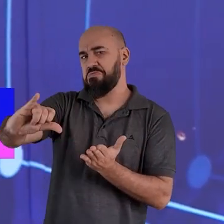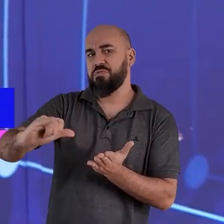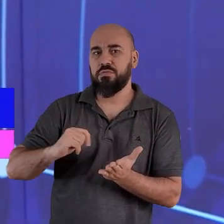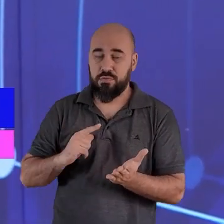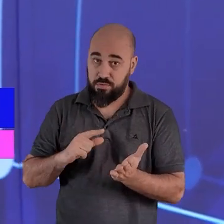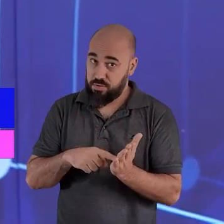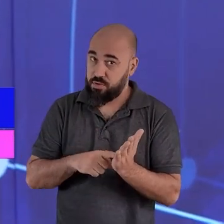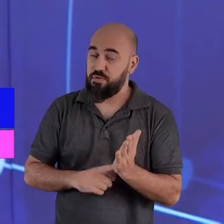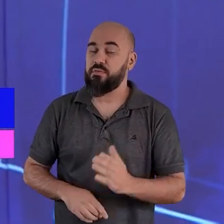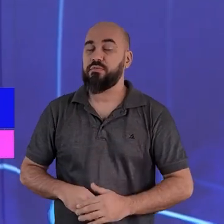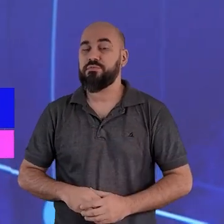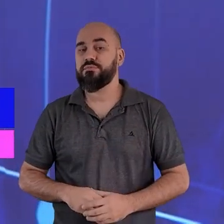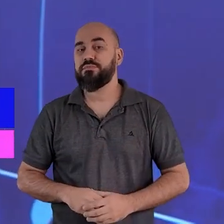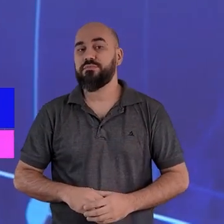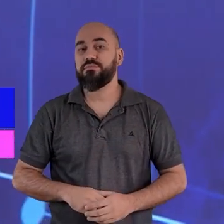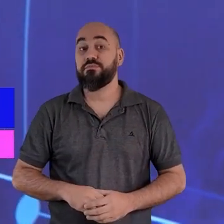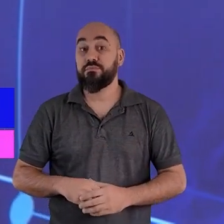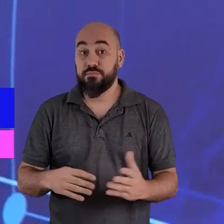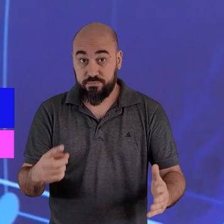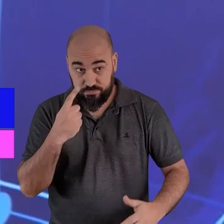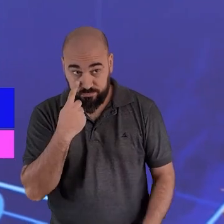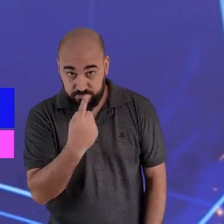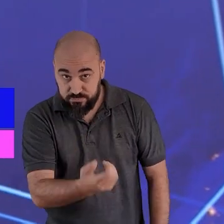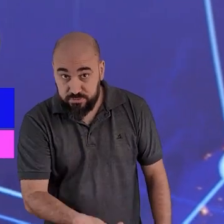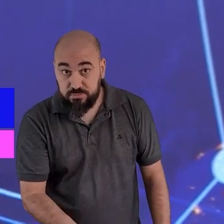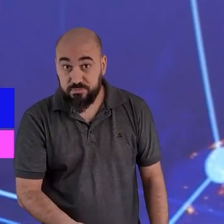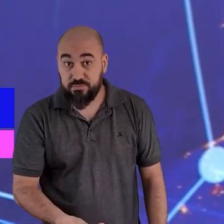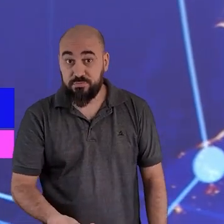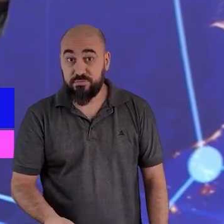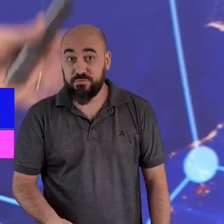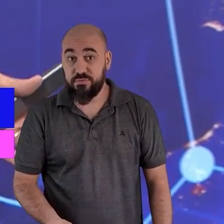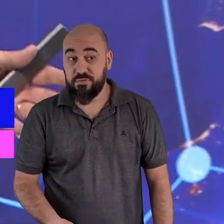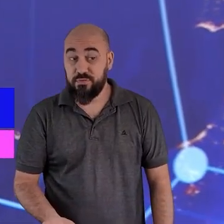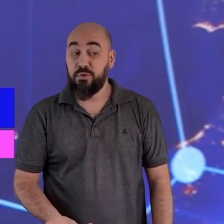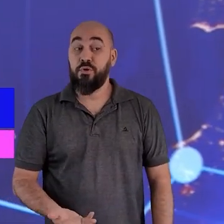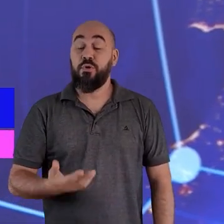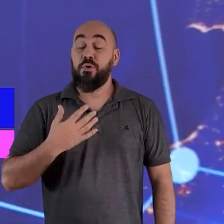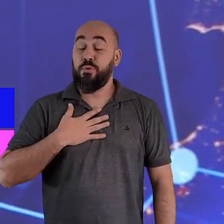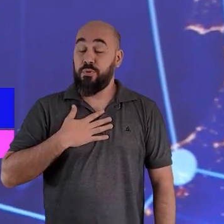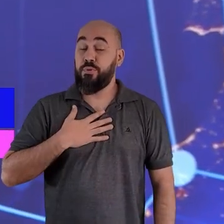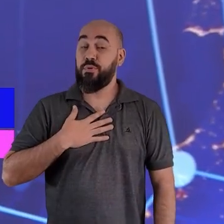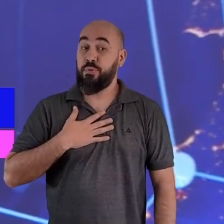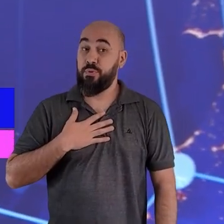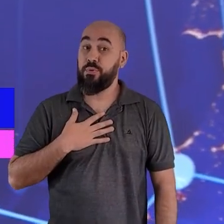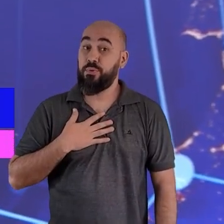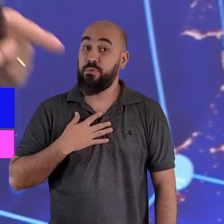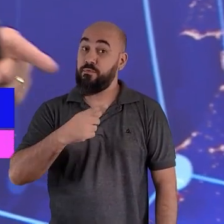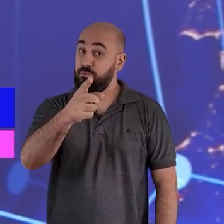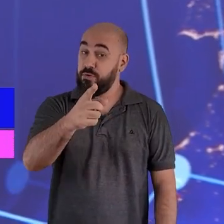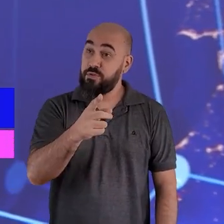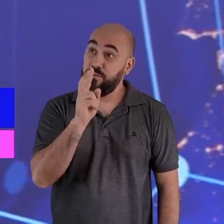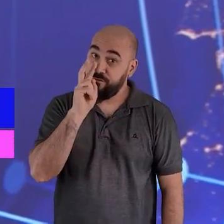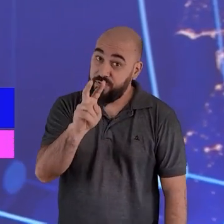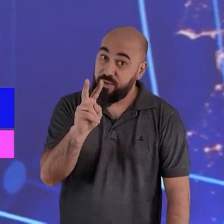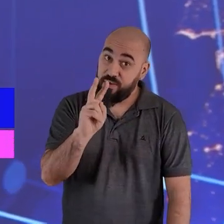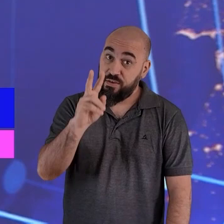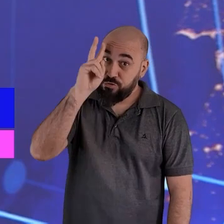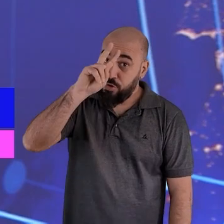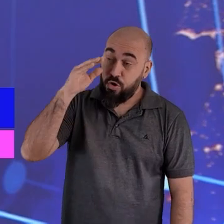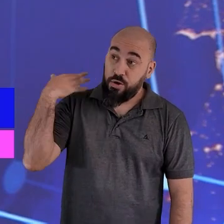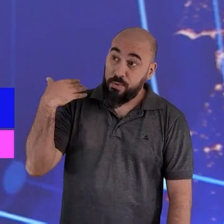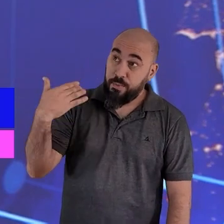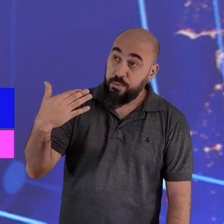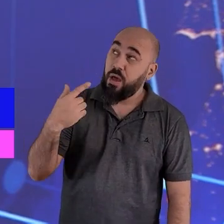quadro, diante desta situação, você não tem outra coisa a fazer da sua vida, senão confiar na palavra de